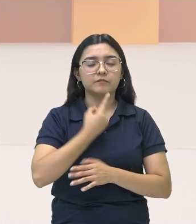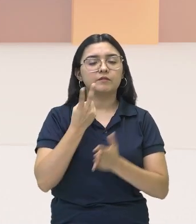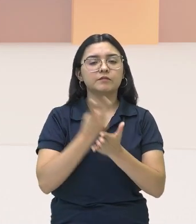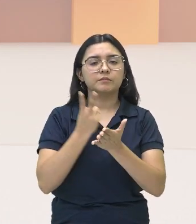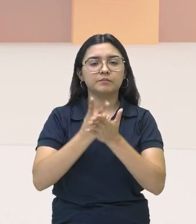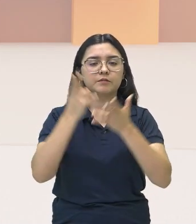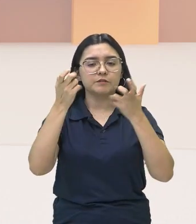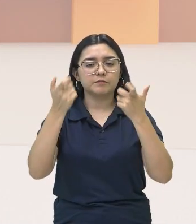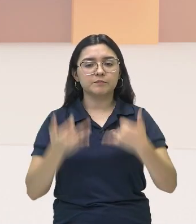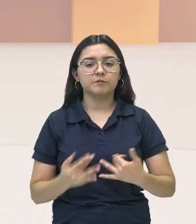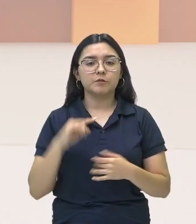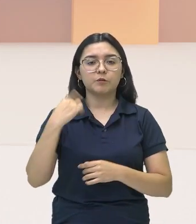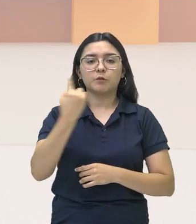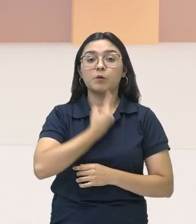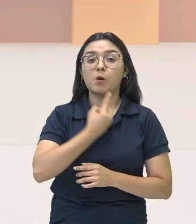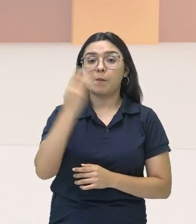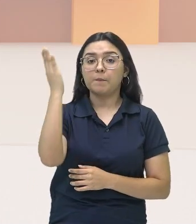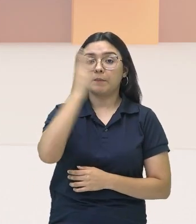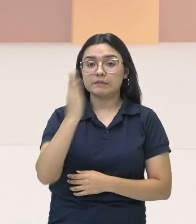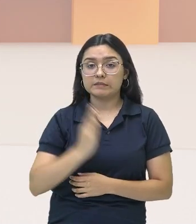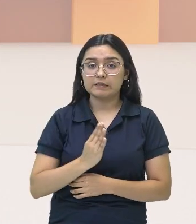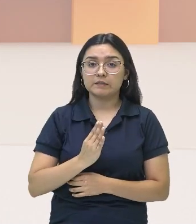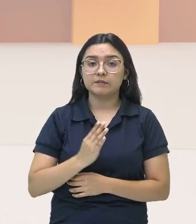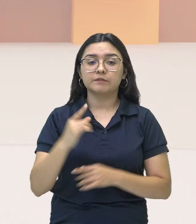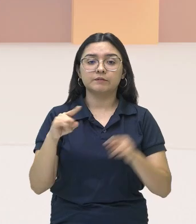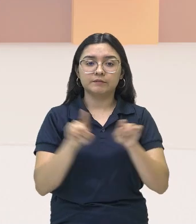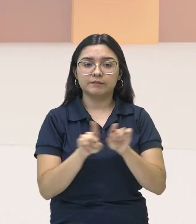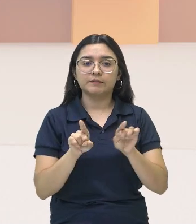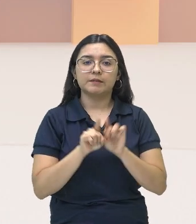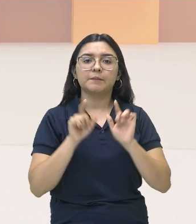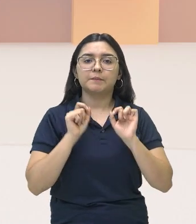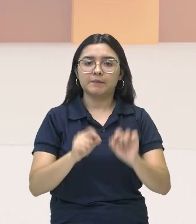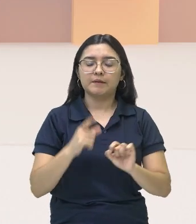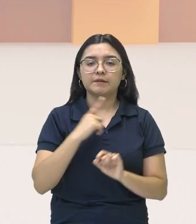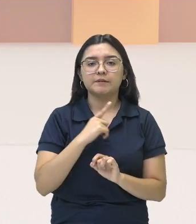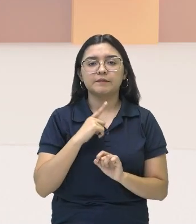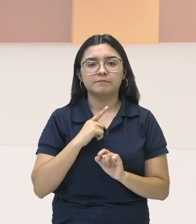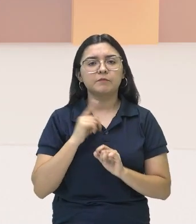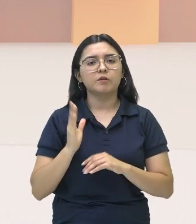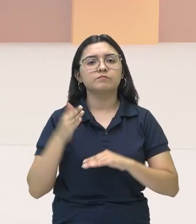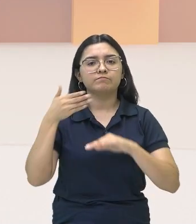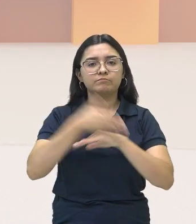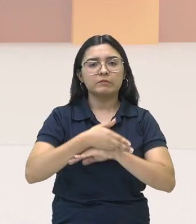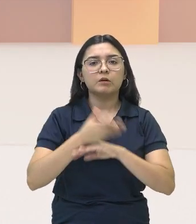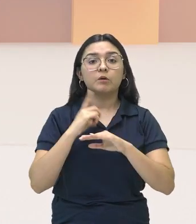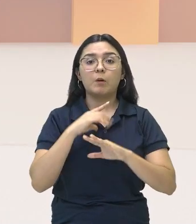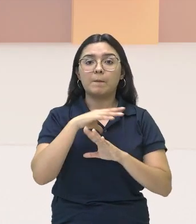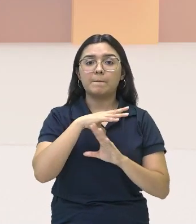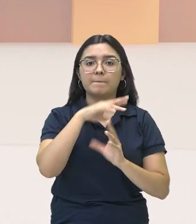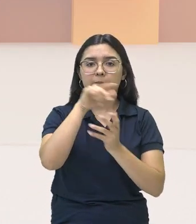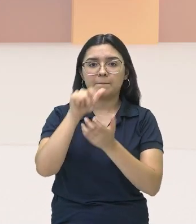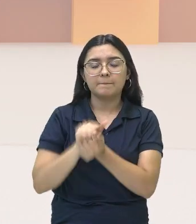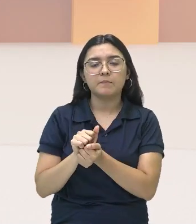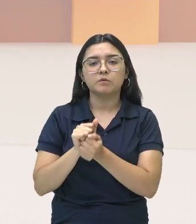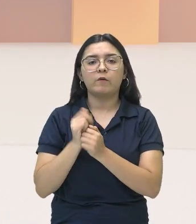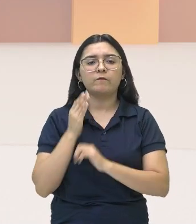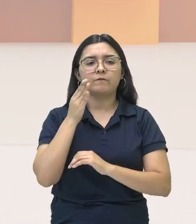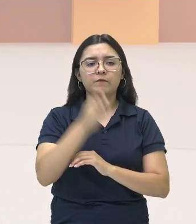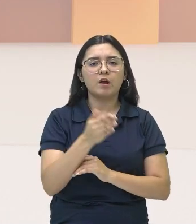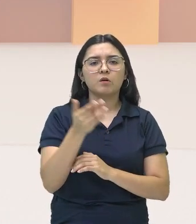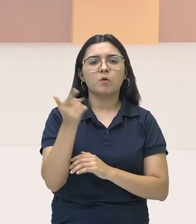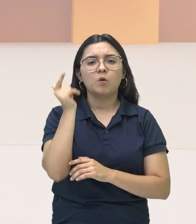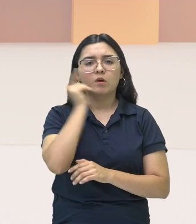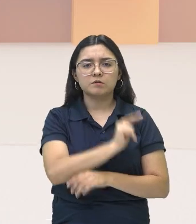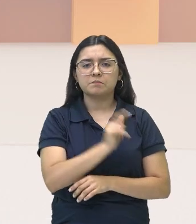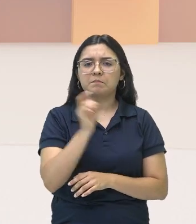digo que nós brasileiros, nós somos gaiatos mesmo no mundo, né? Porque a gente vai, a gente busca, a gente conquista, a gente não